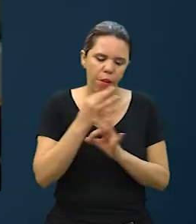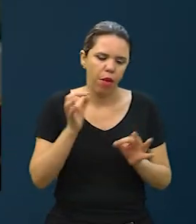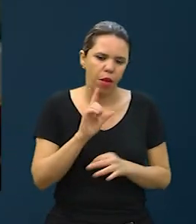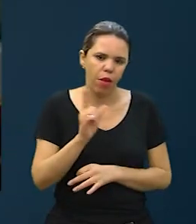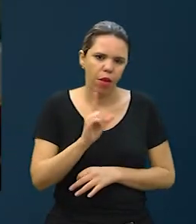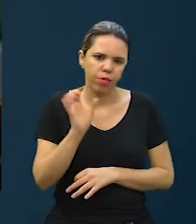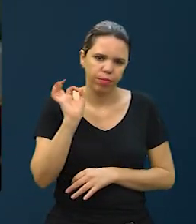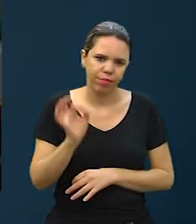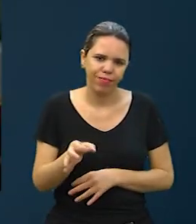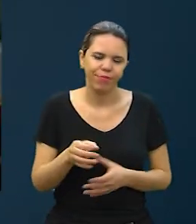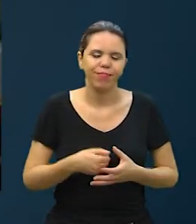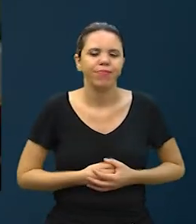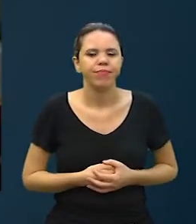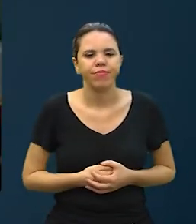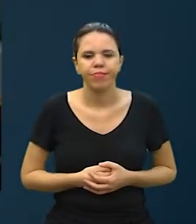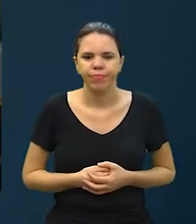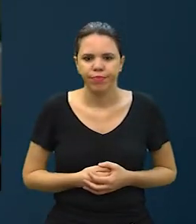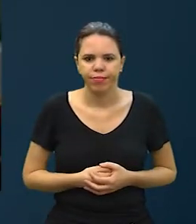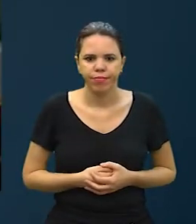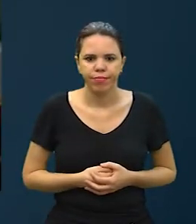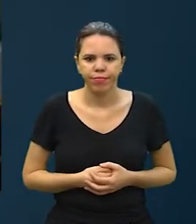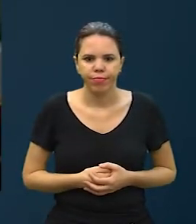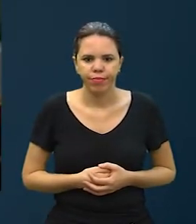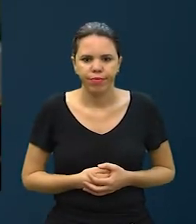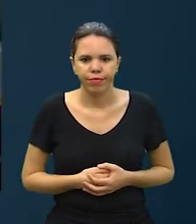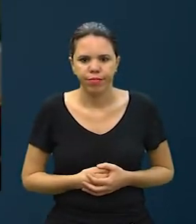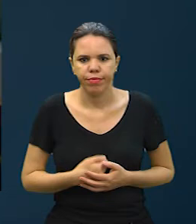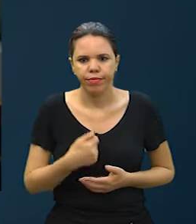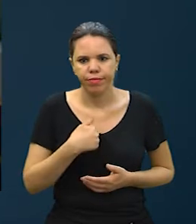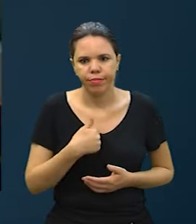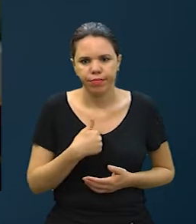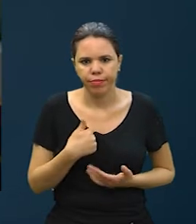pena, óbvio, com certeza.